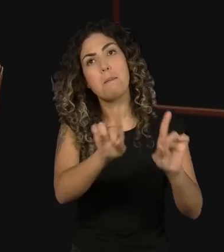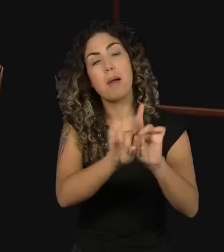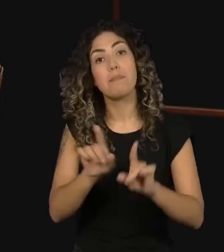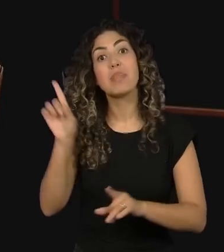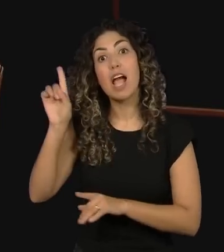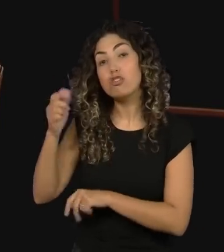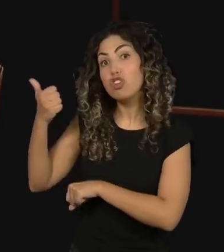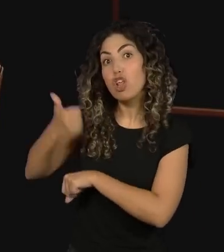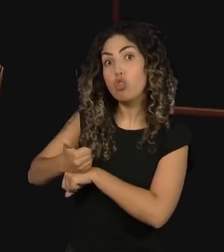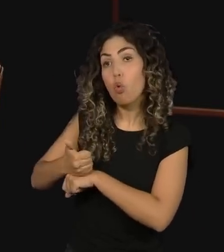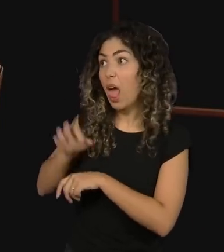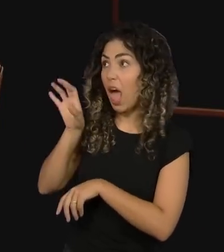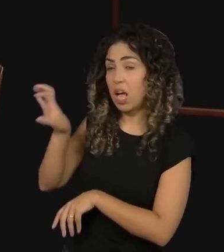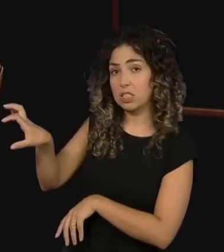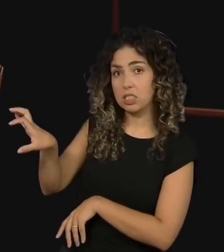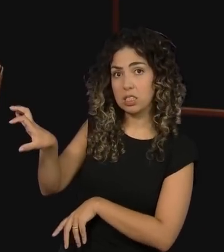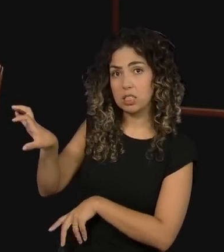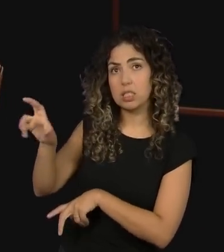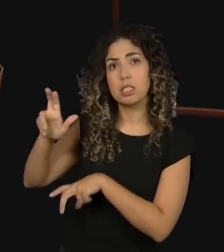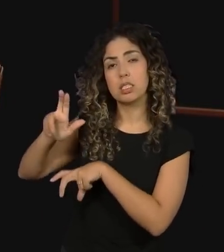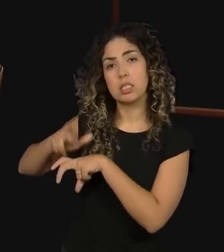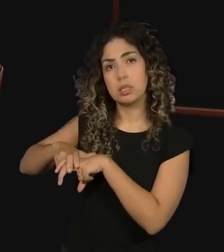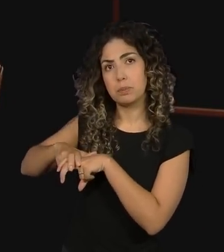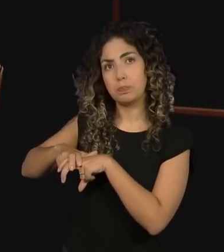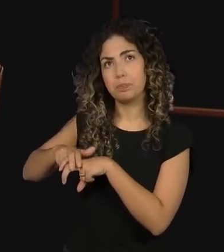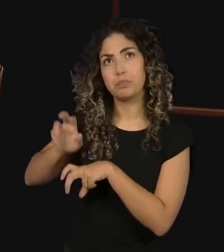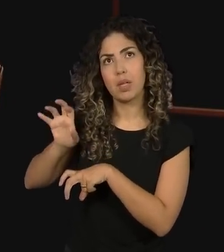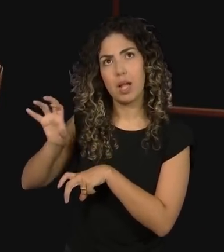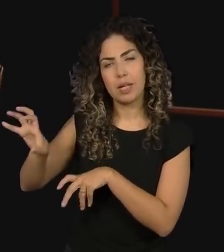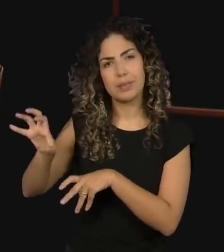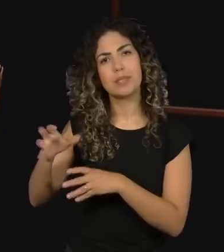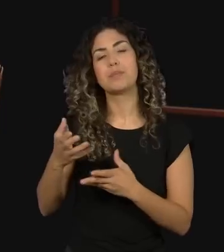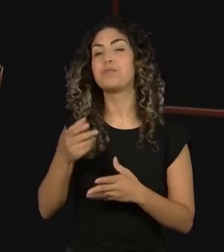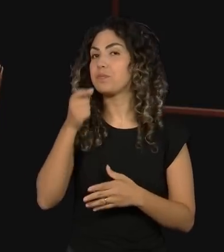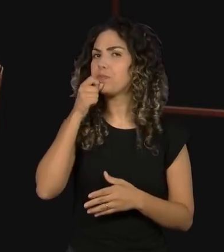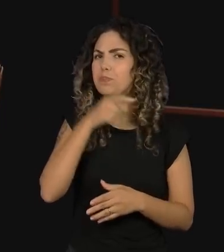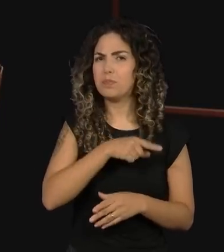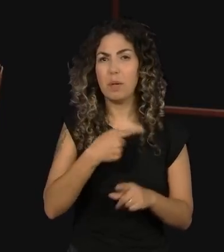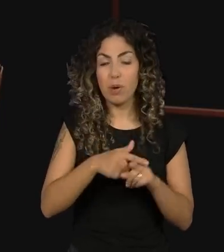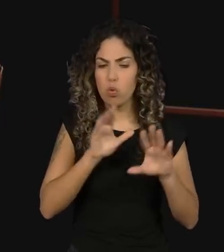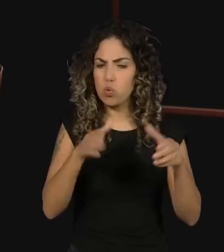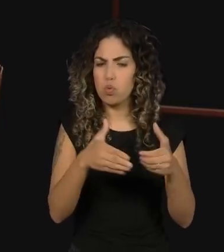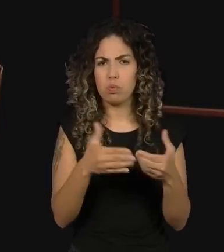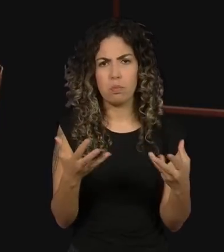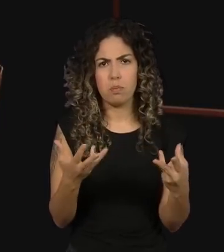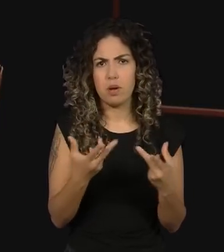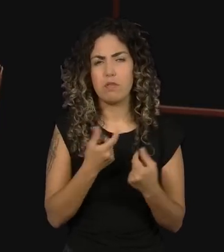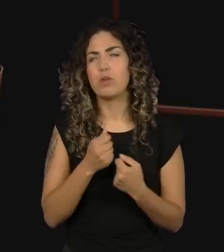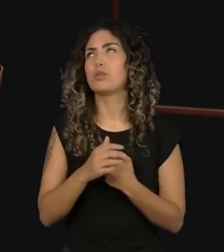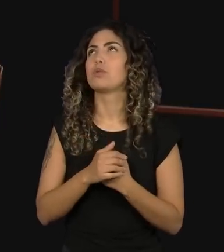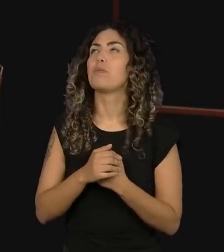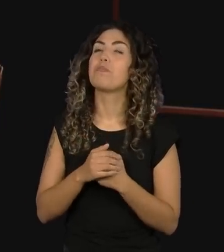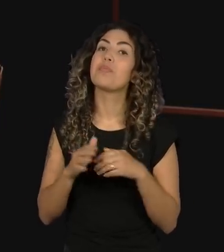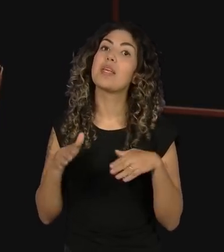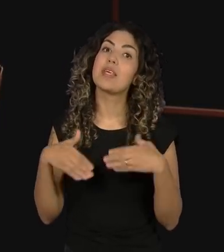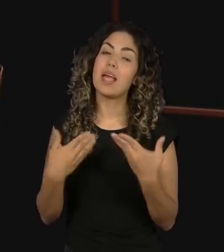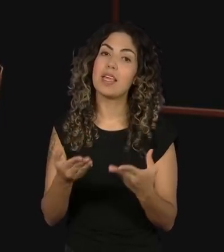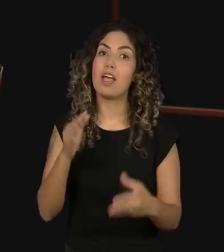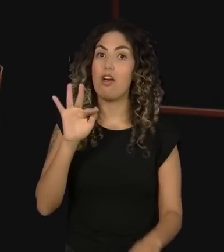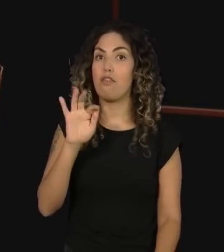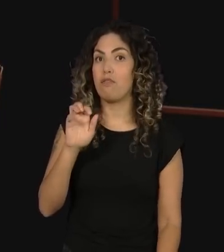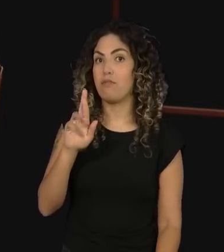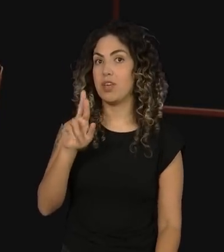era sensacional e eu fazia parte de um núcleo maravilhoso. E a